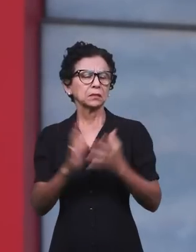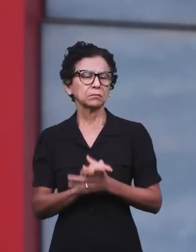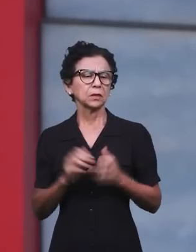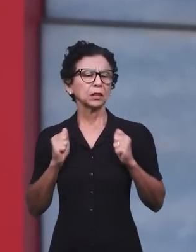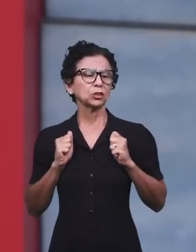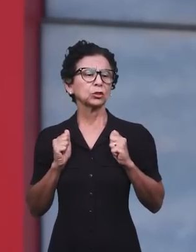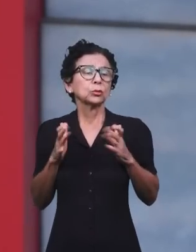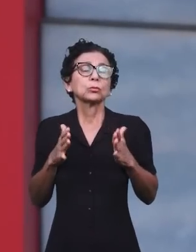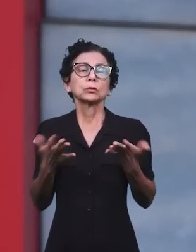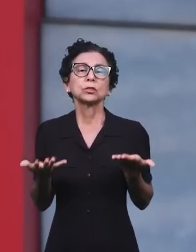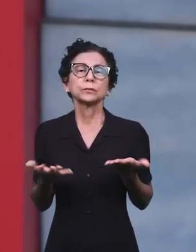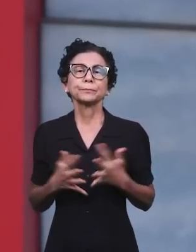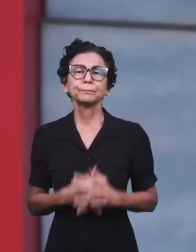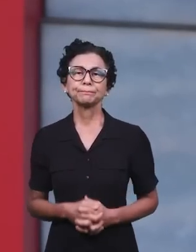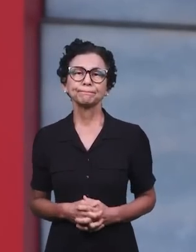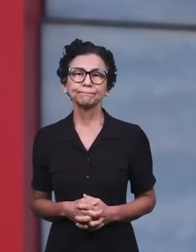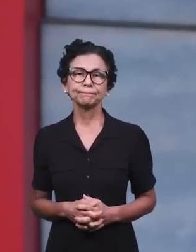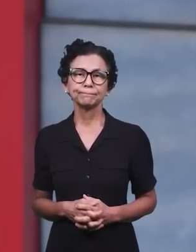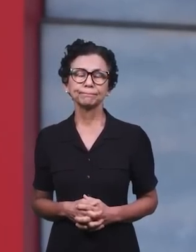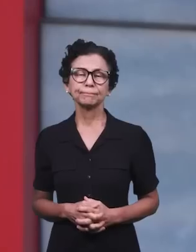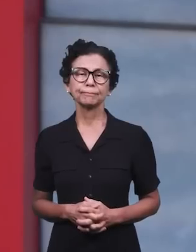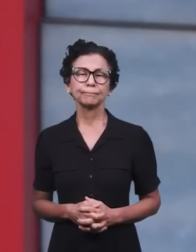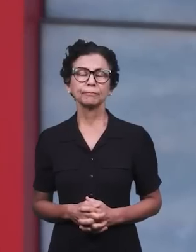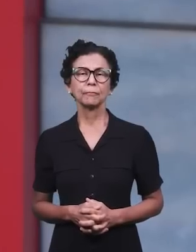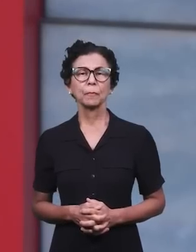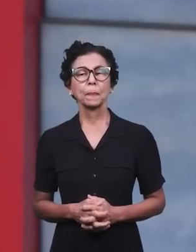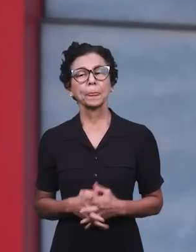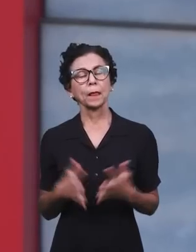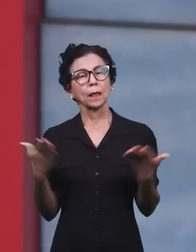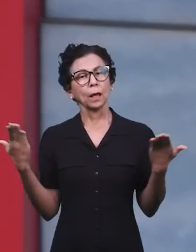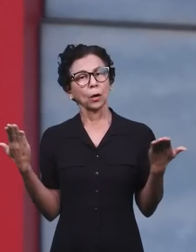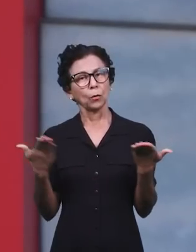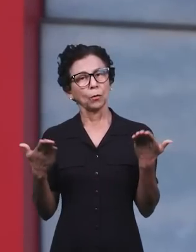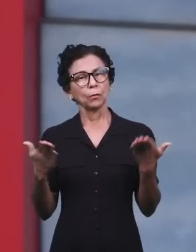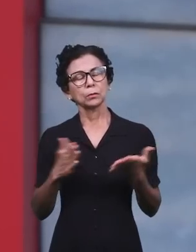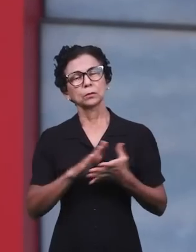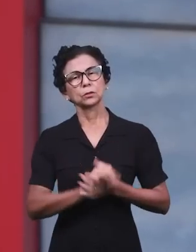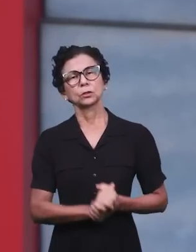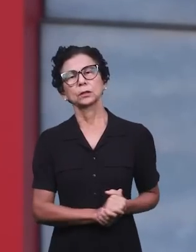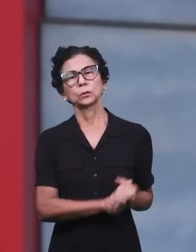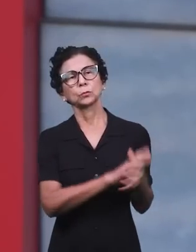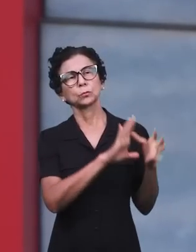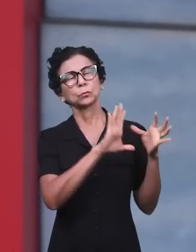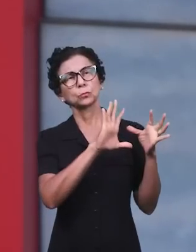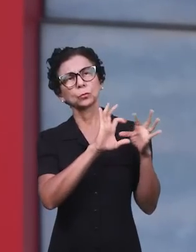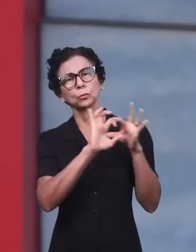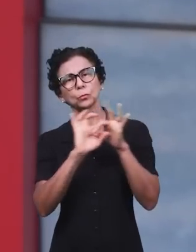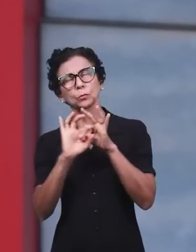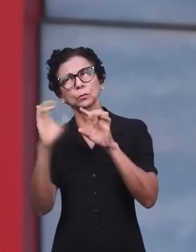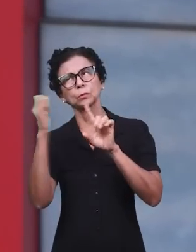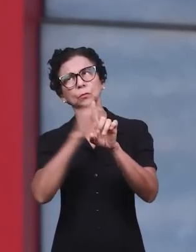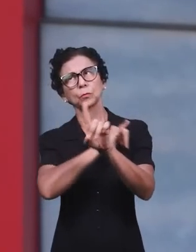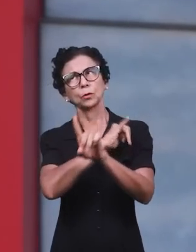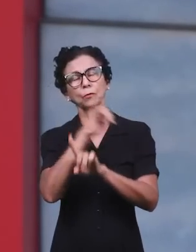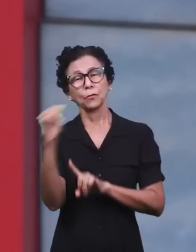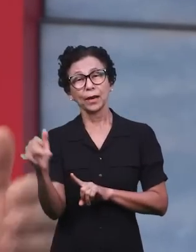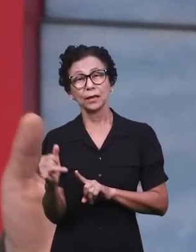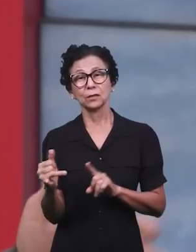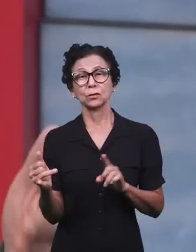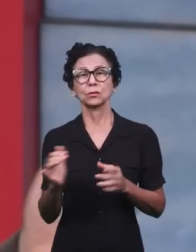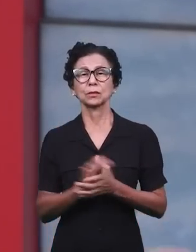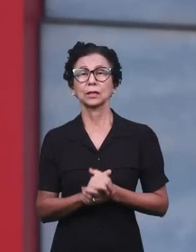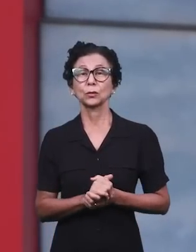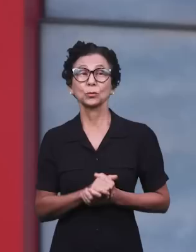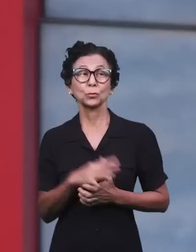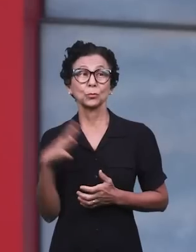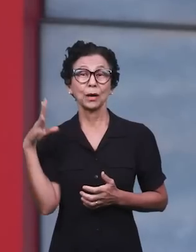momento profético em que as coisas se anunciam de uma forma veloz. É claro o seguinte, durante